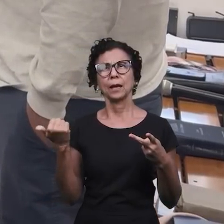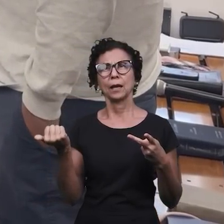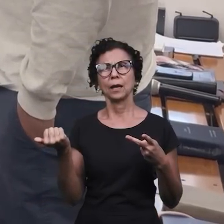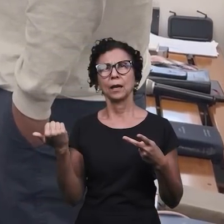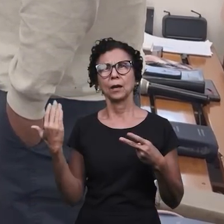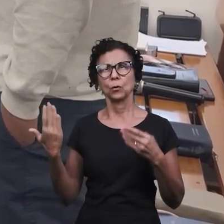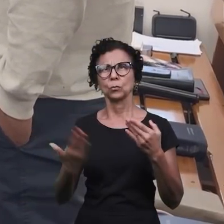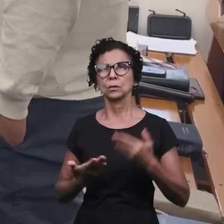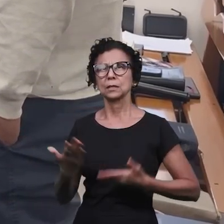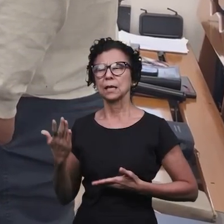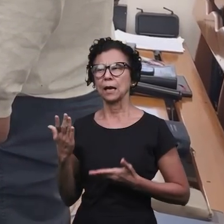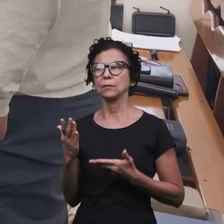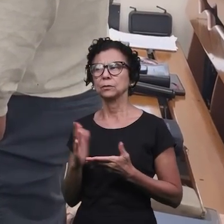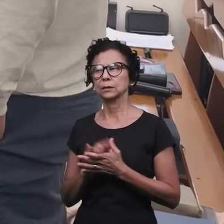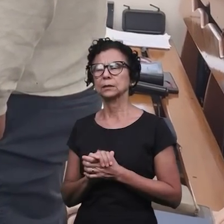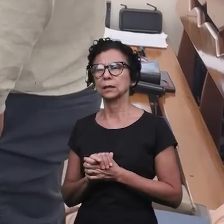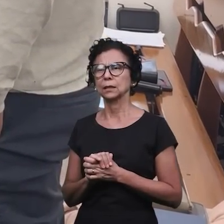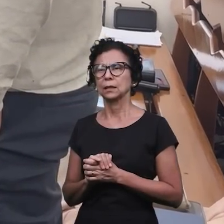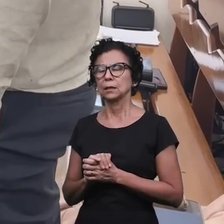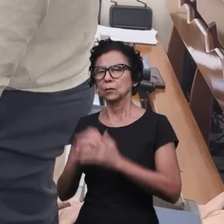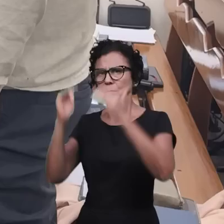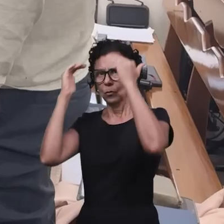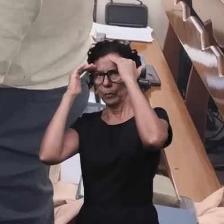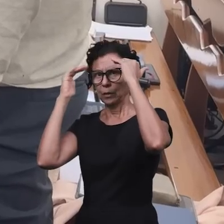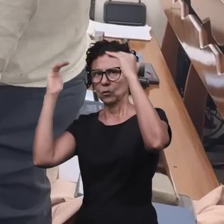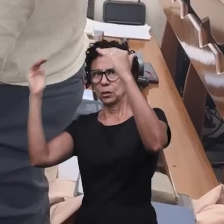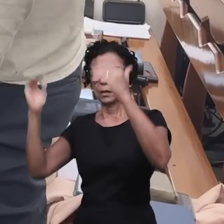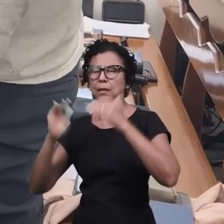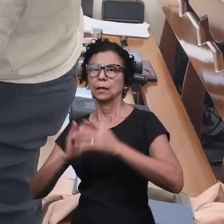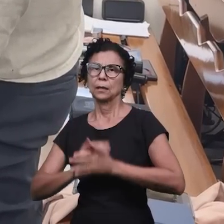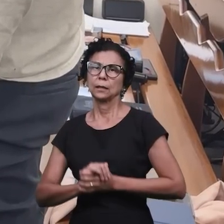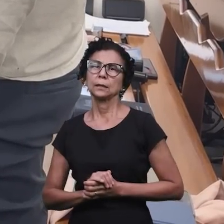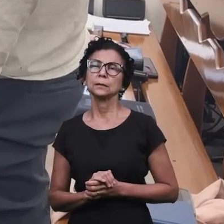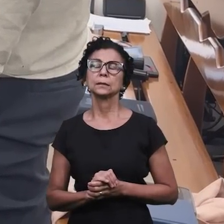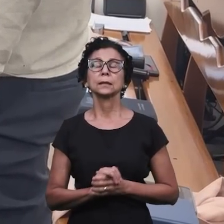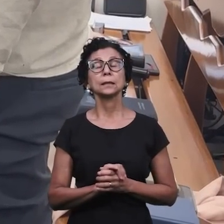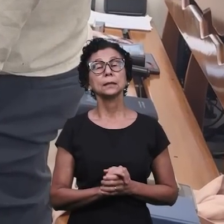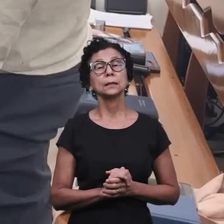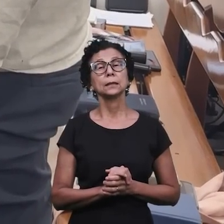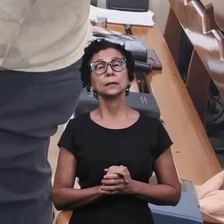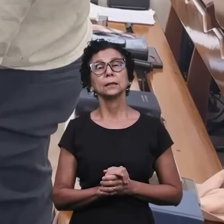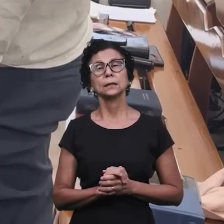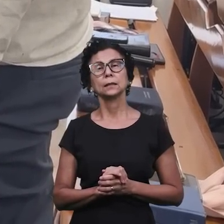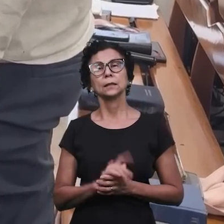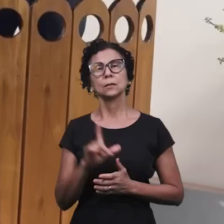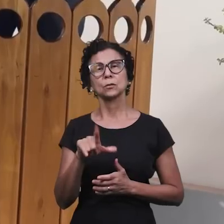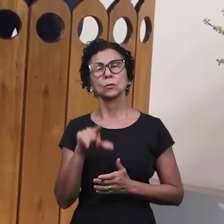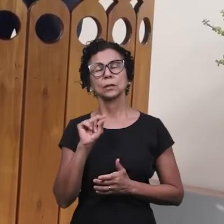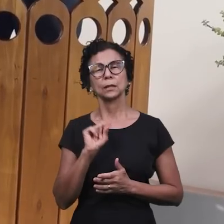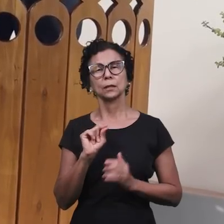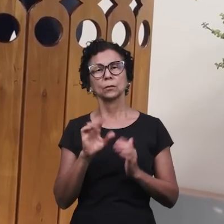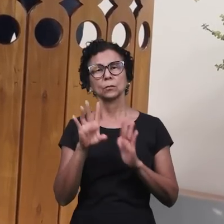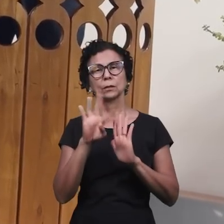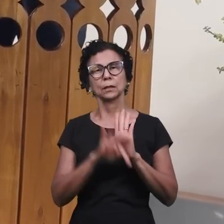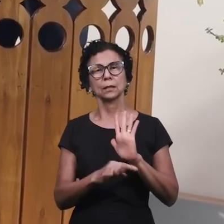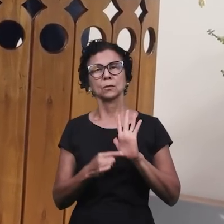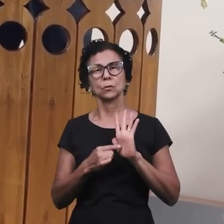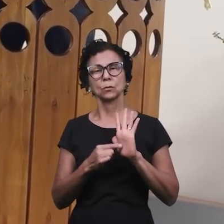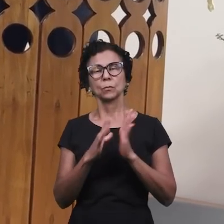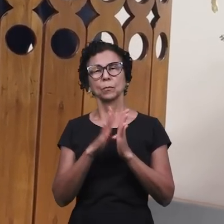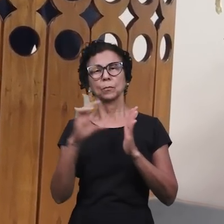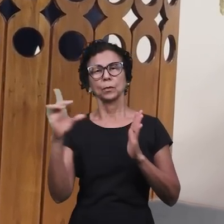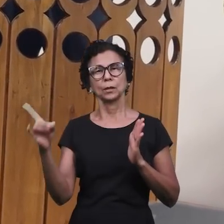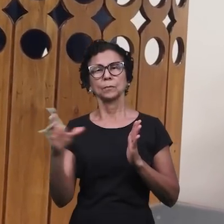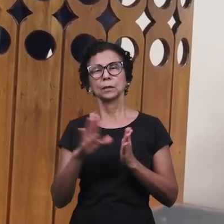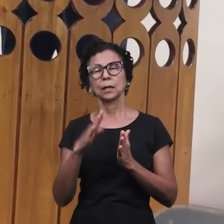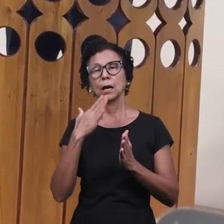escolha foi dada pelo pastor Léo, e ele falou sobre a escolha de Abraão em obedecer,